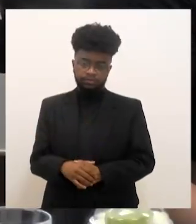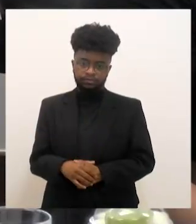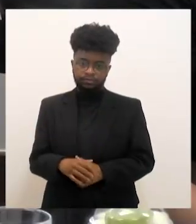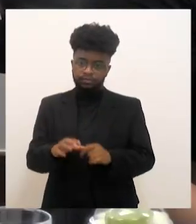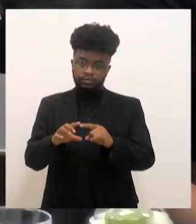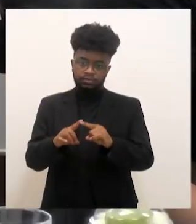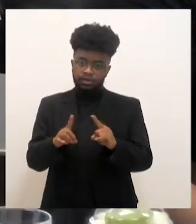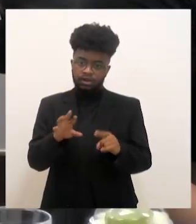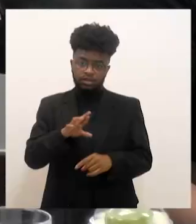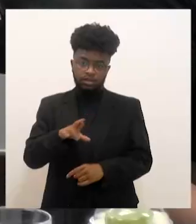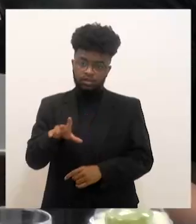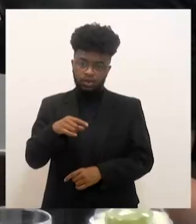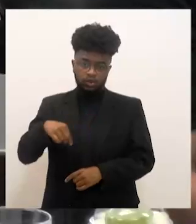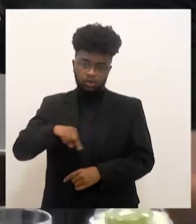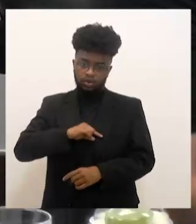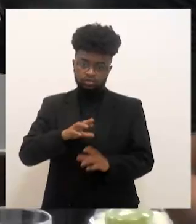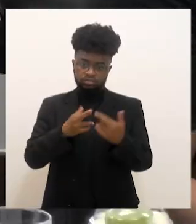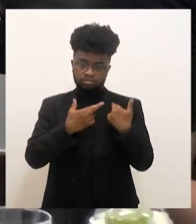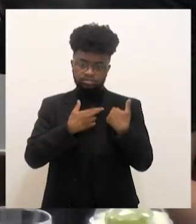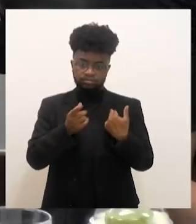não nossa.